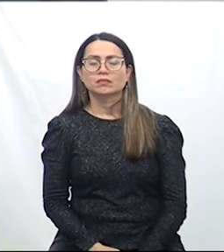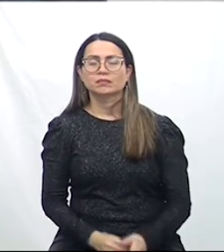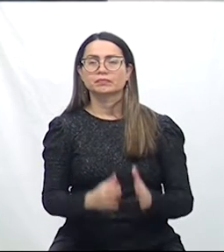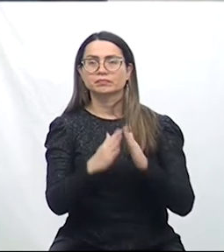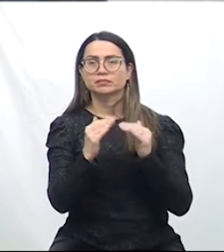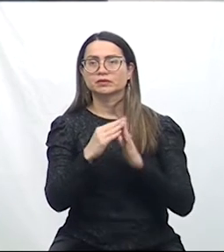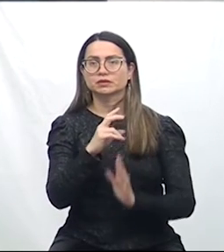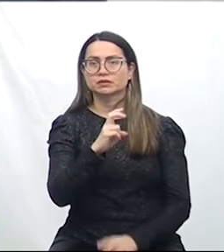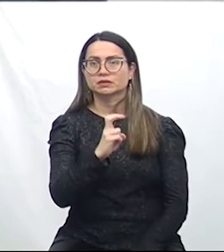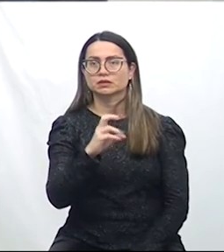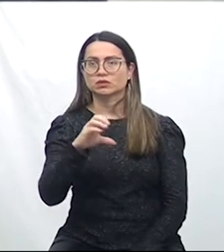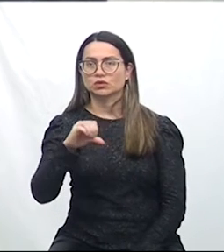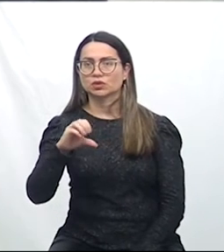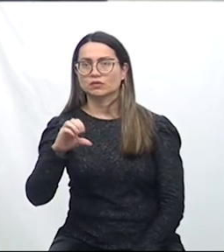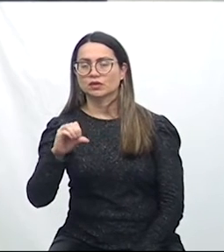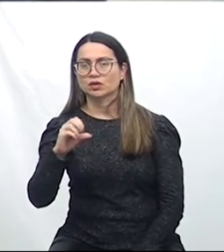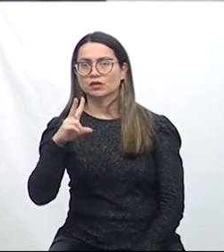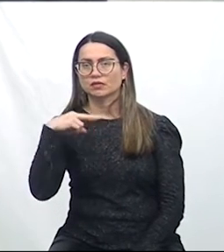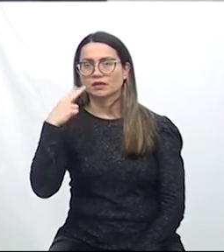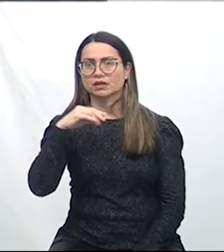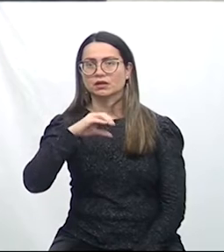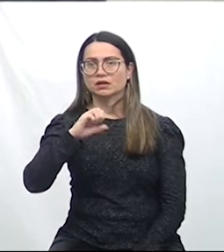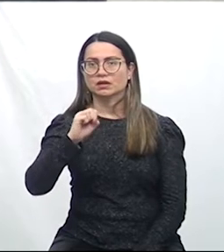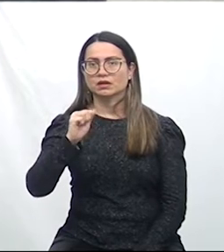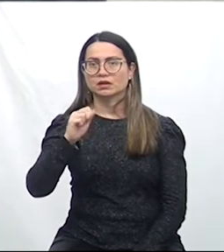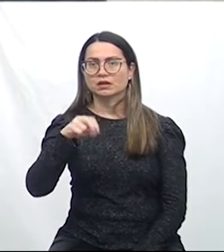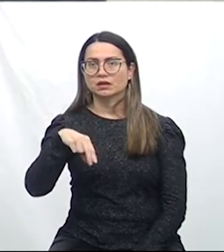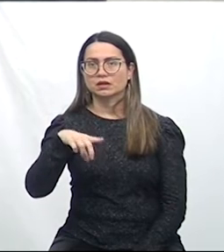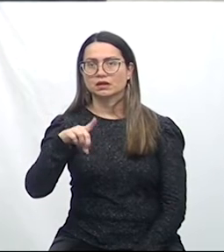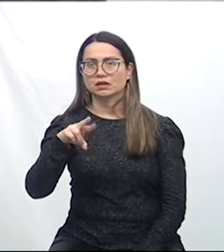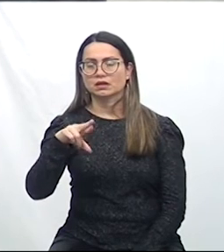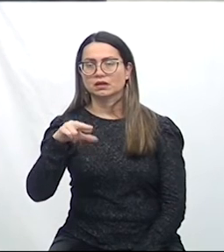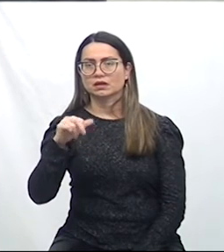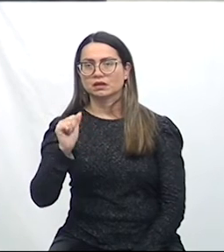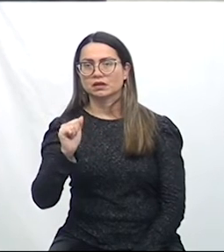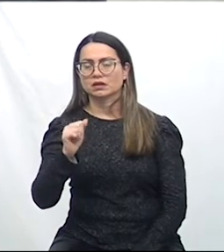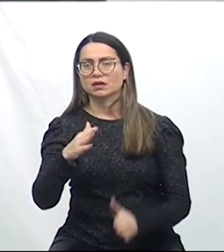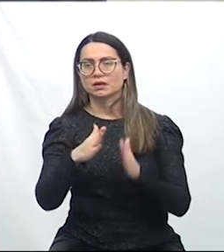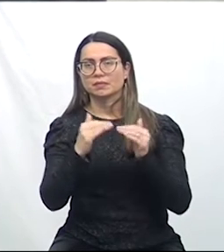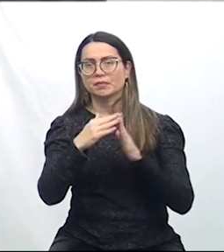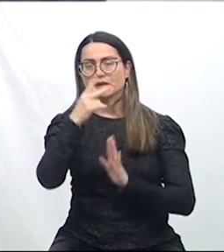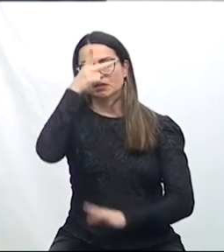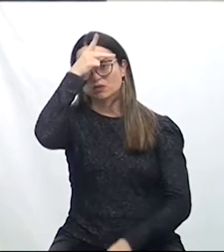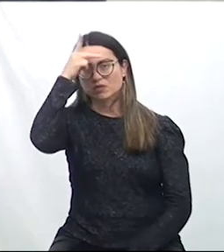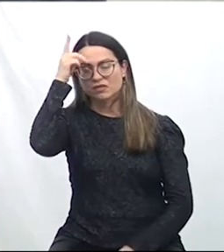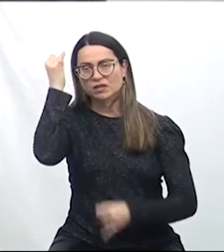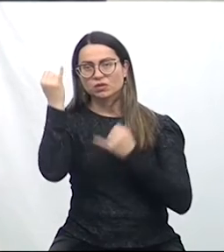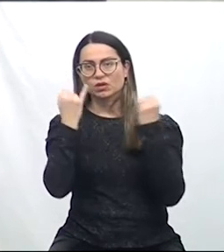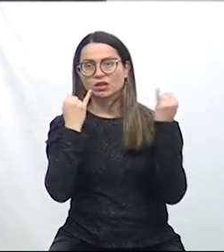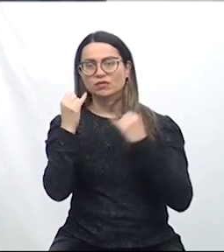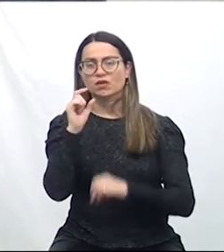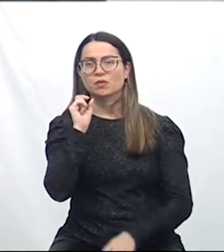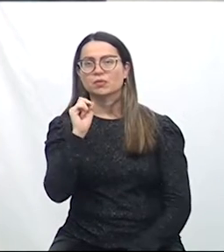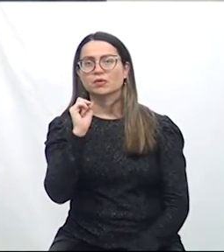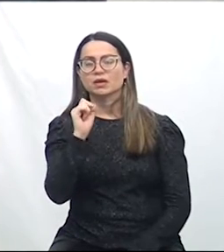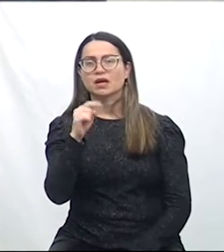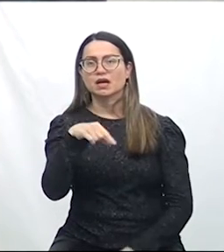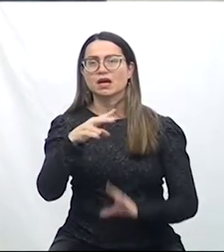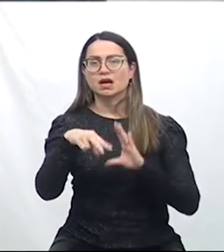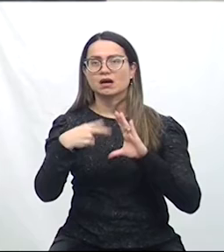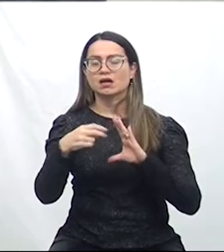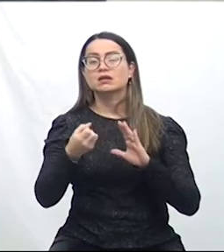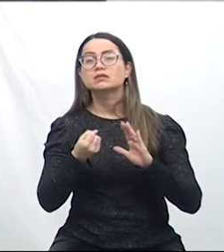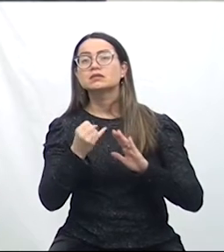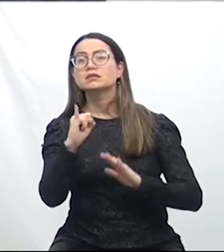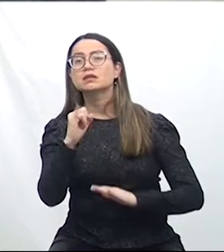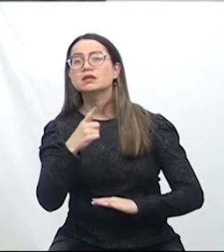Requerimento 599, vereadora Sandra Jorge, envio de expediente ao chefe do Poder Executivo para que informe a essa Casa Legislativa se existe projeto